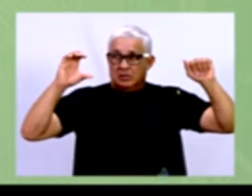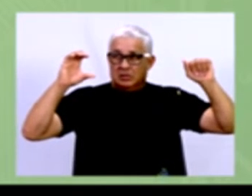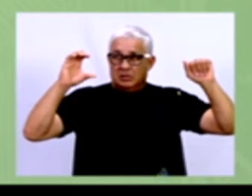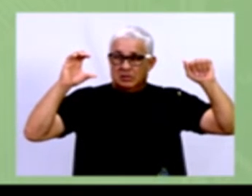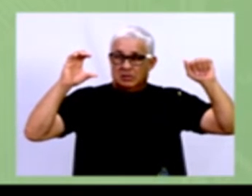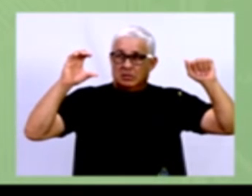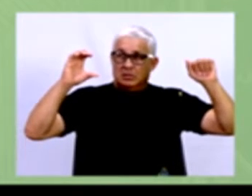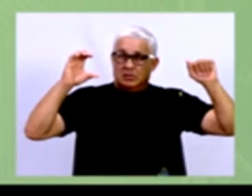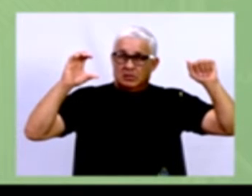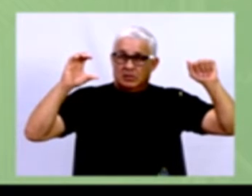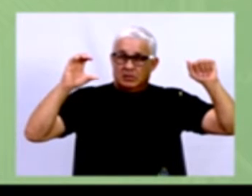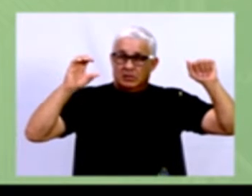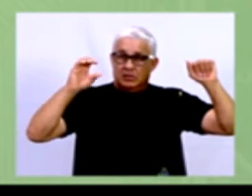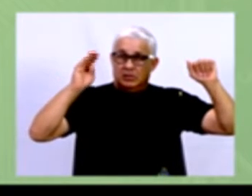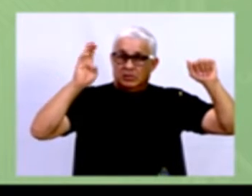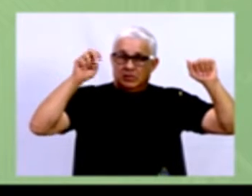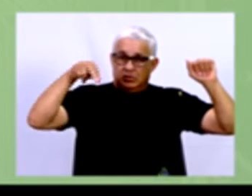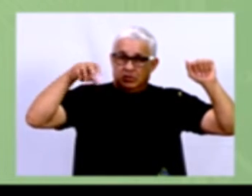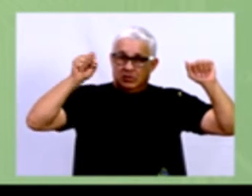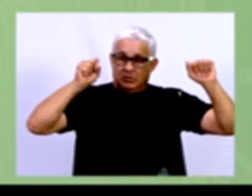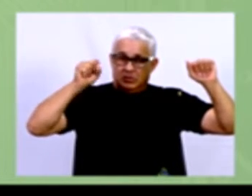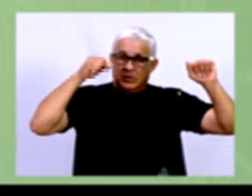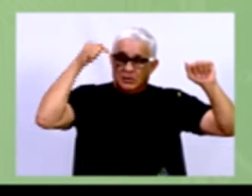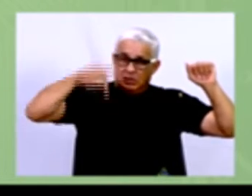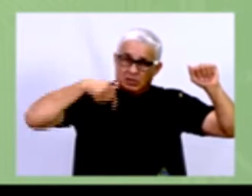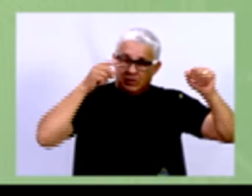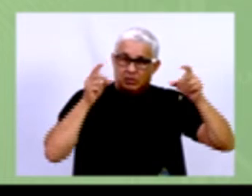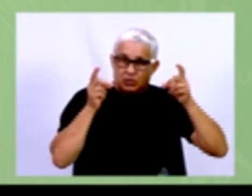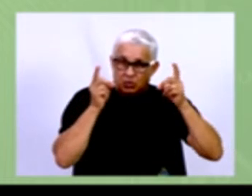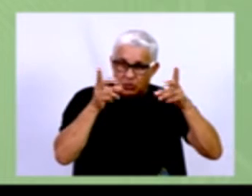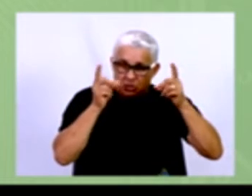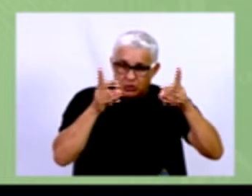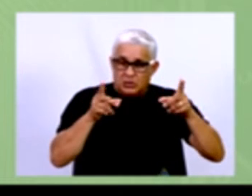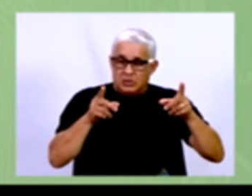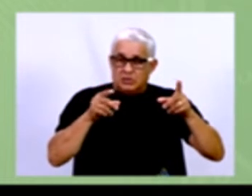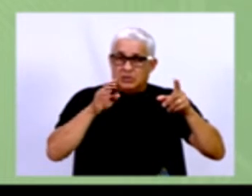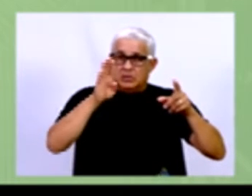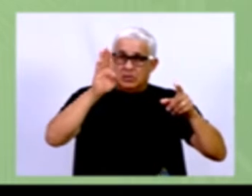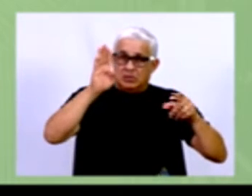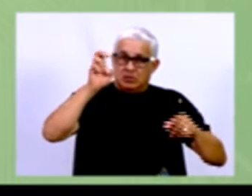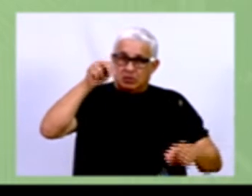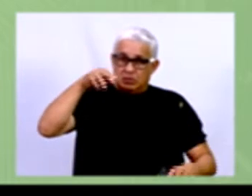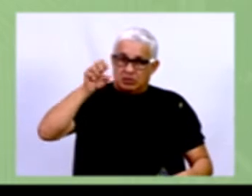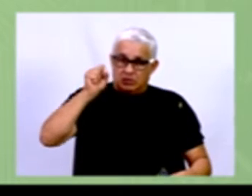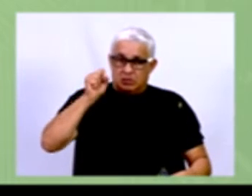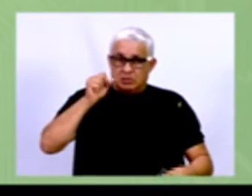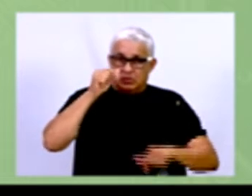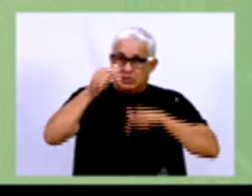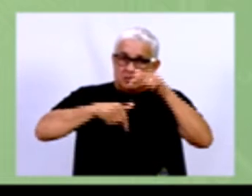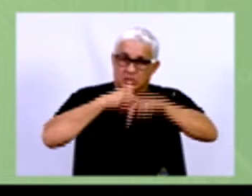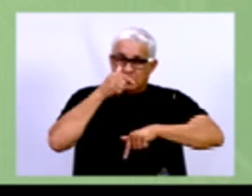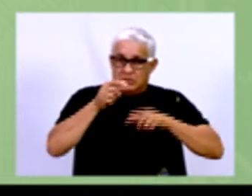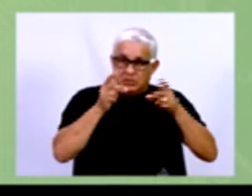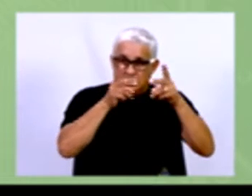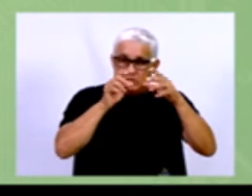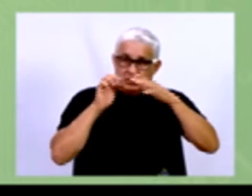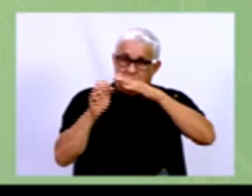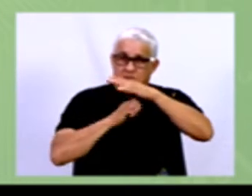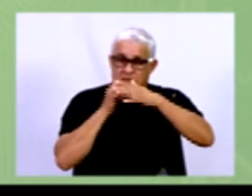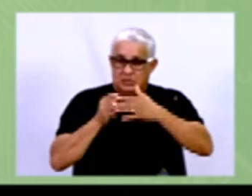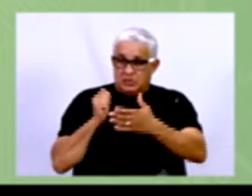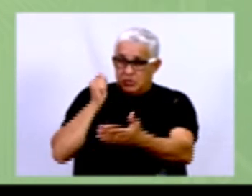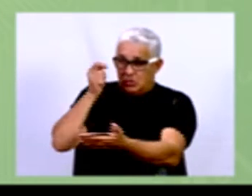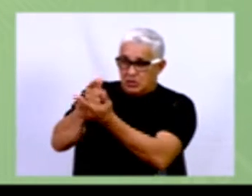que são bens e serviços vendidos, ou bens e serviços comprados, vendidos pelas empresas e comprados pelas